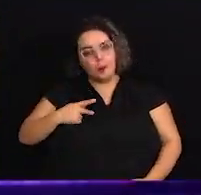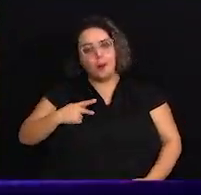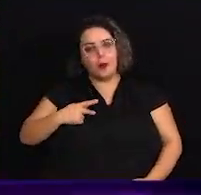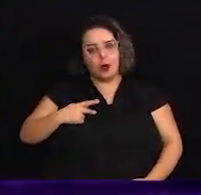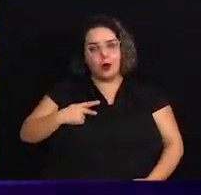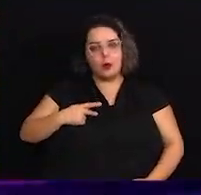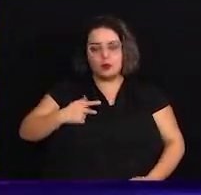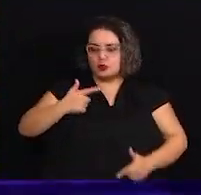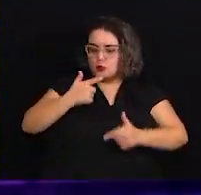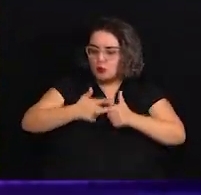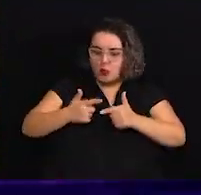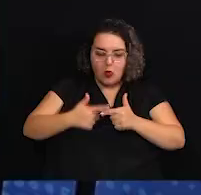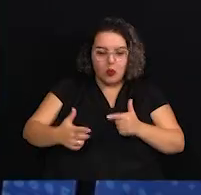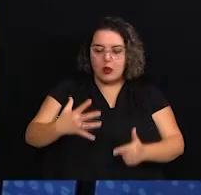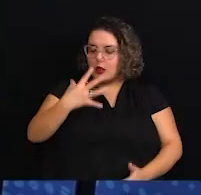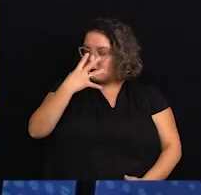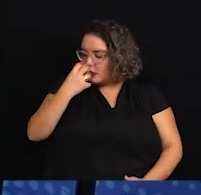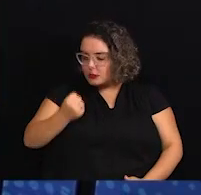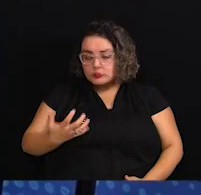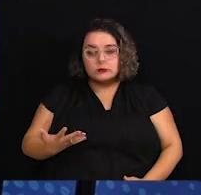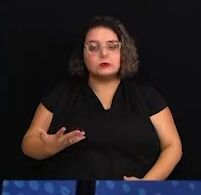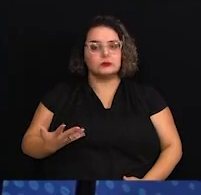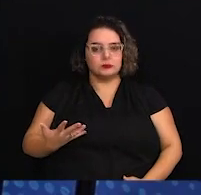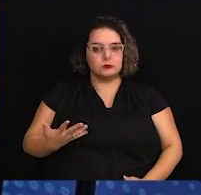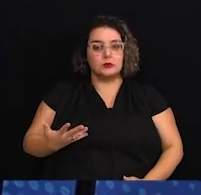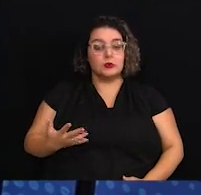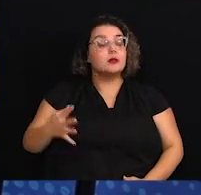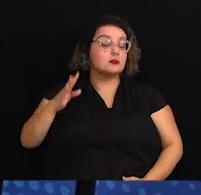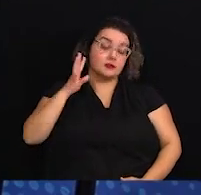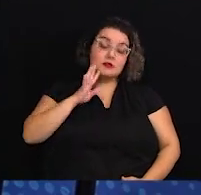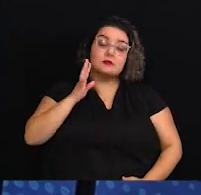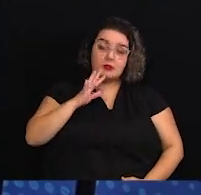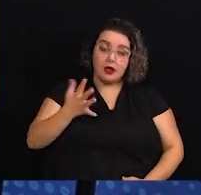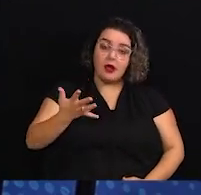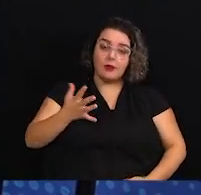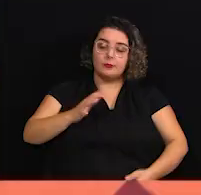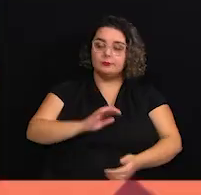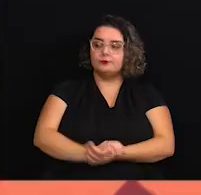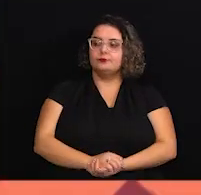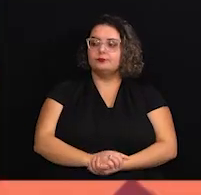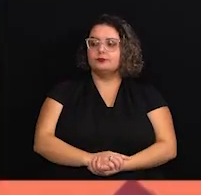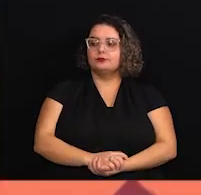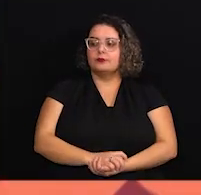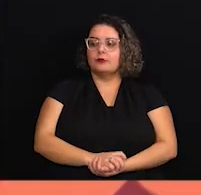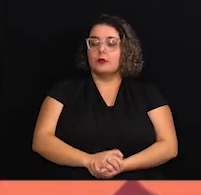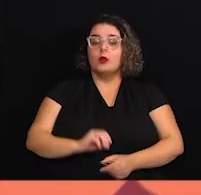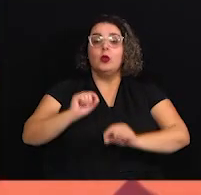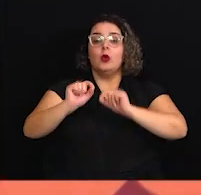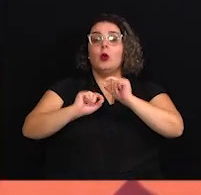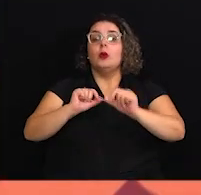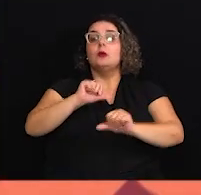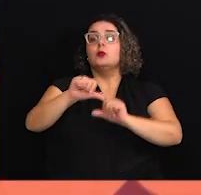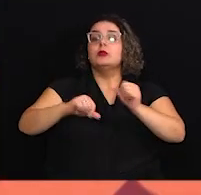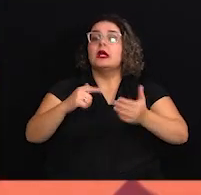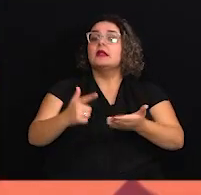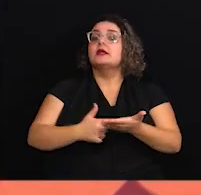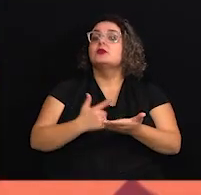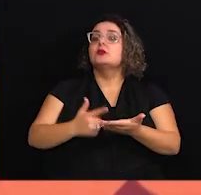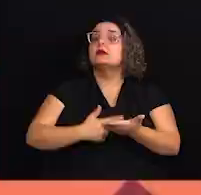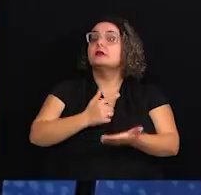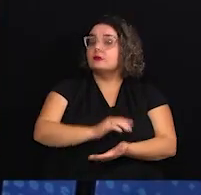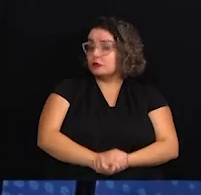próprios dilemas, com as suas próprias frustrações, e isso tem sido muito legal. O que é que você mudaria no